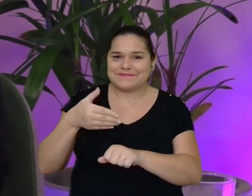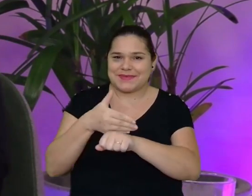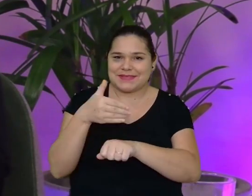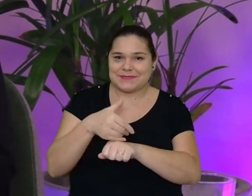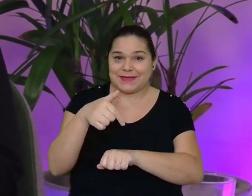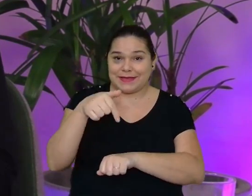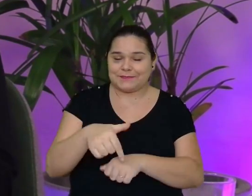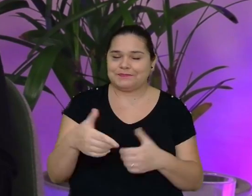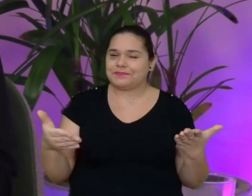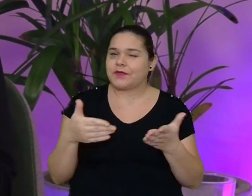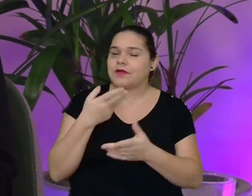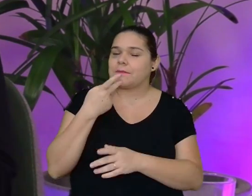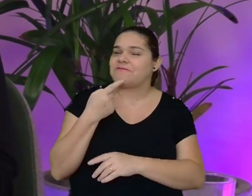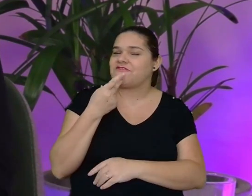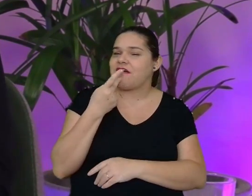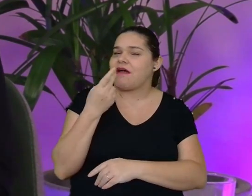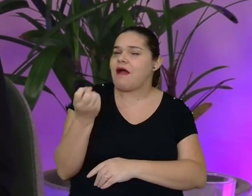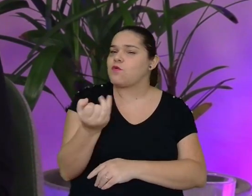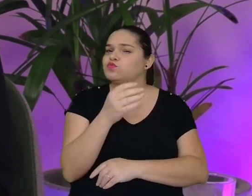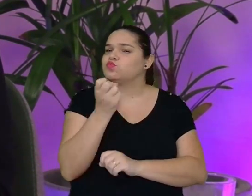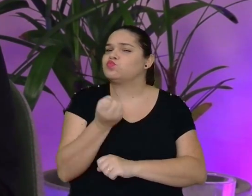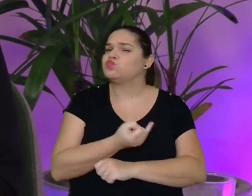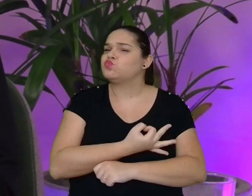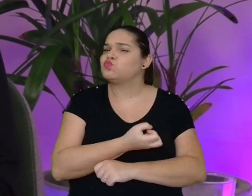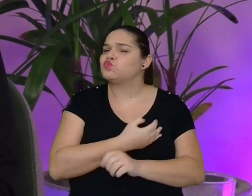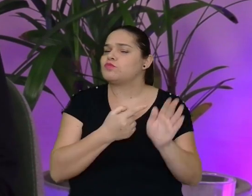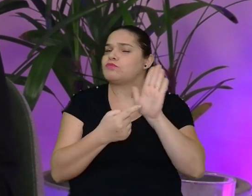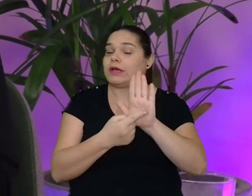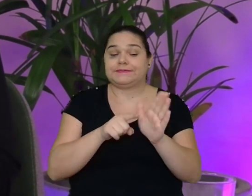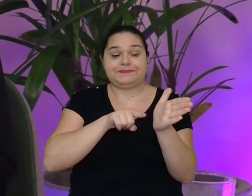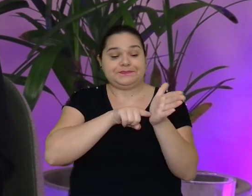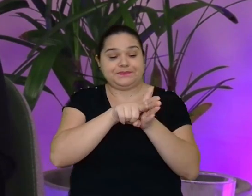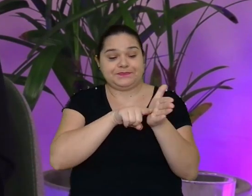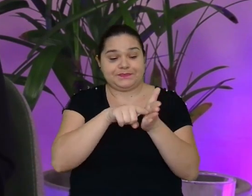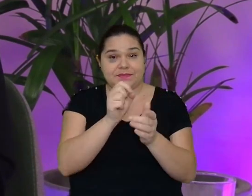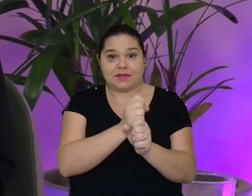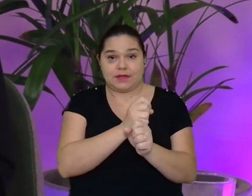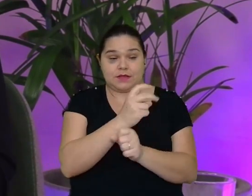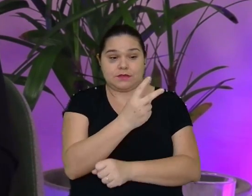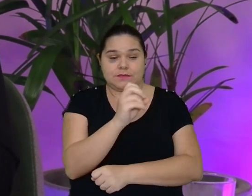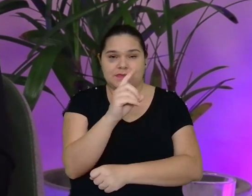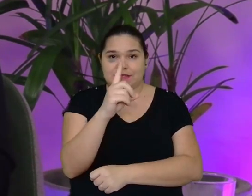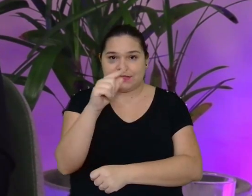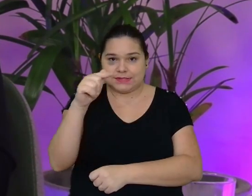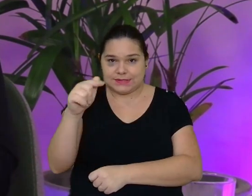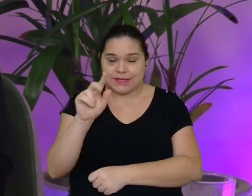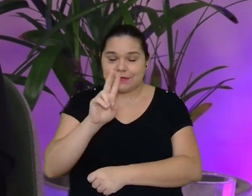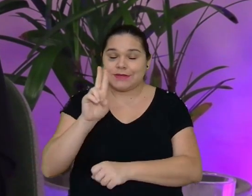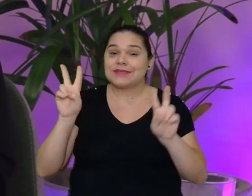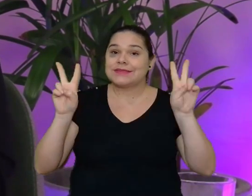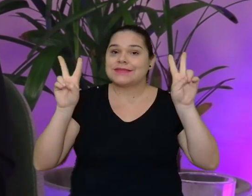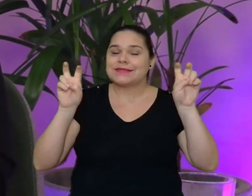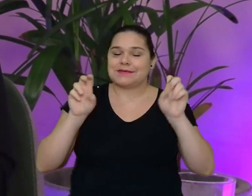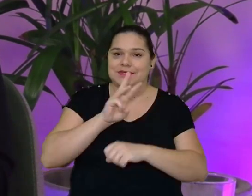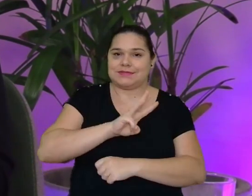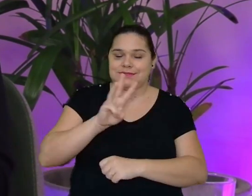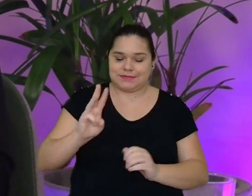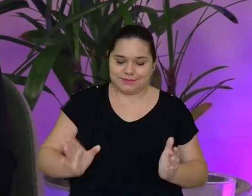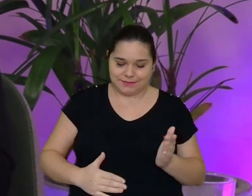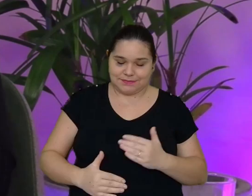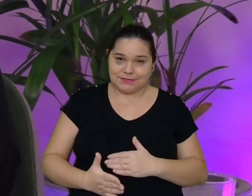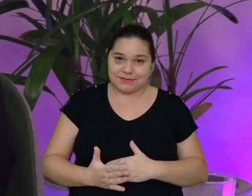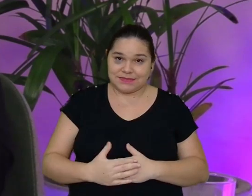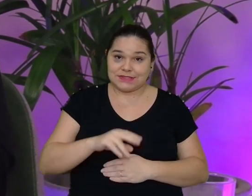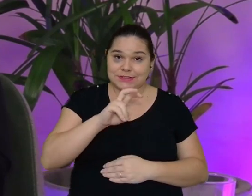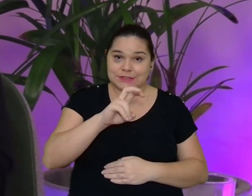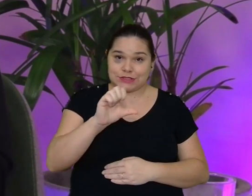alguns dados. Tem uma pesquisa, né, de 2017 do site Trocando Fraldas que aponta que 59% das mulheres